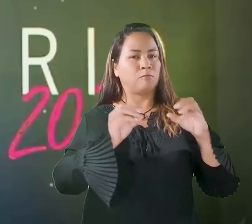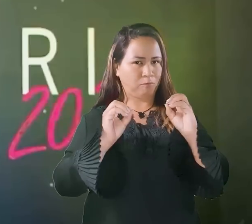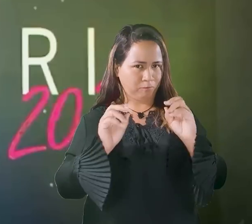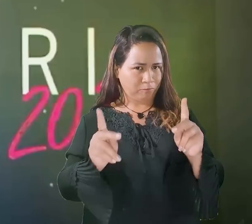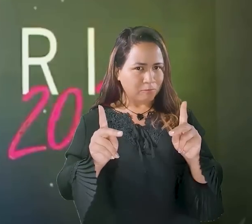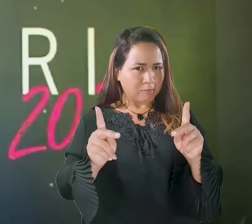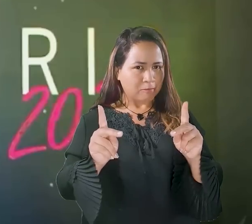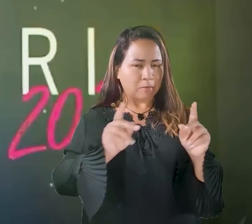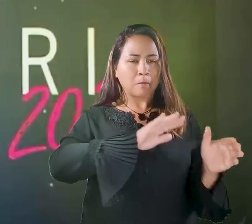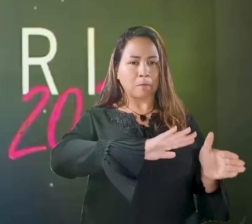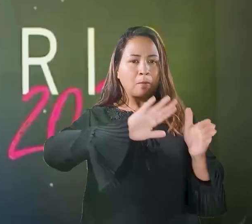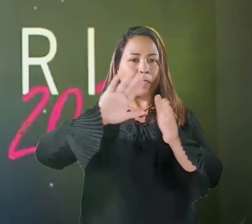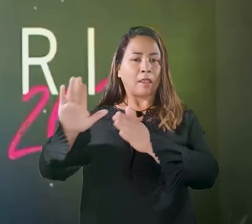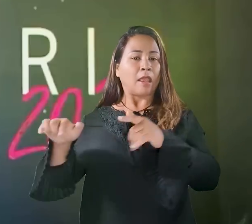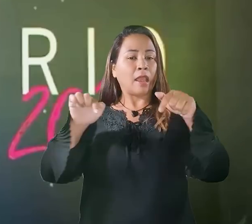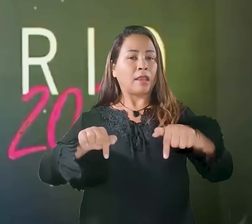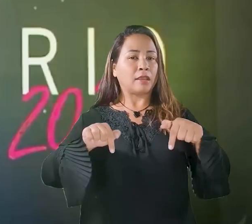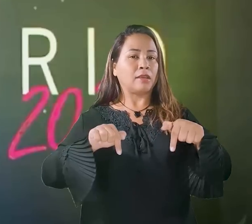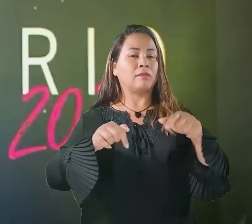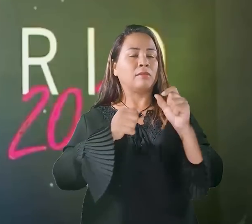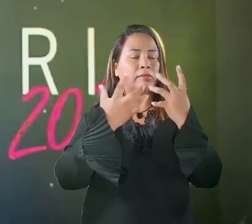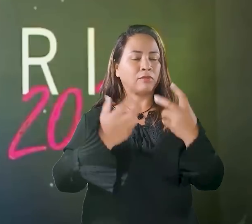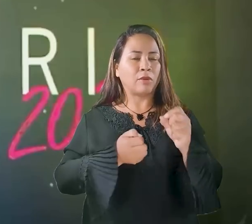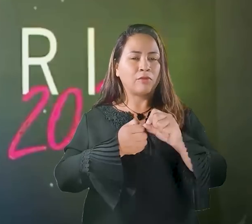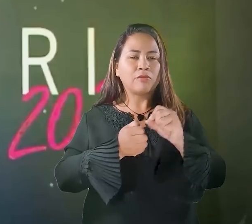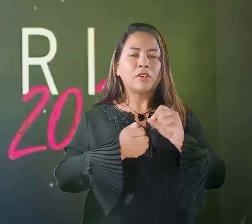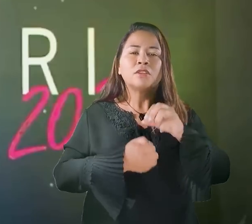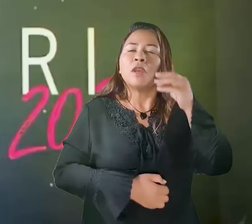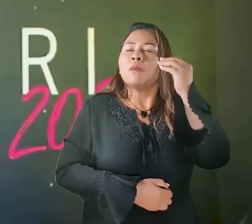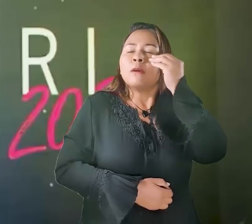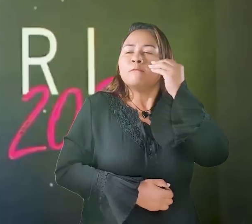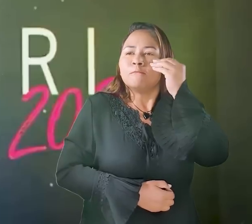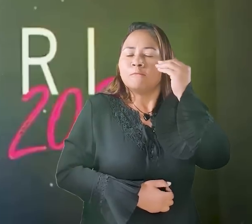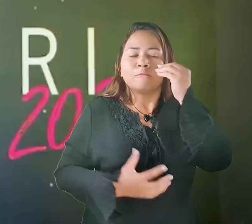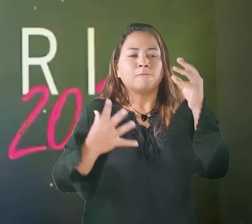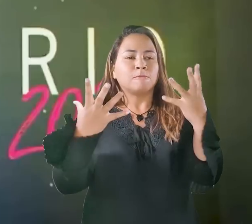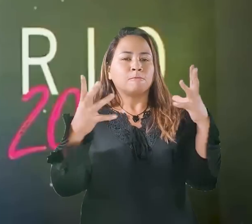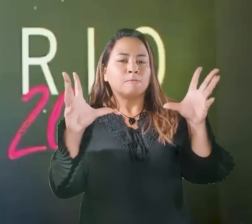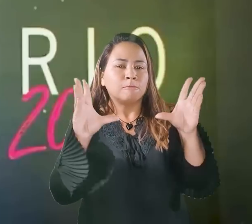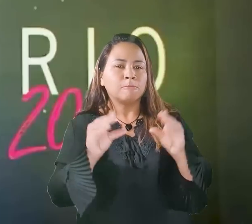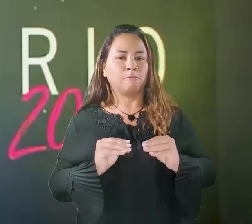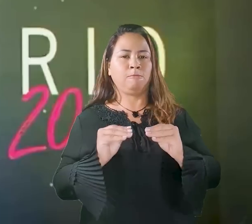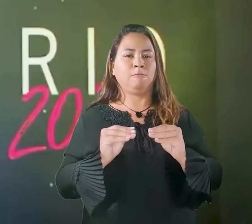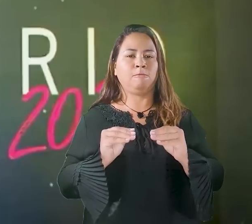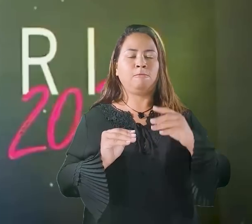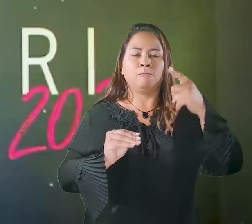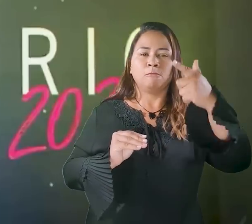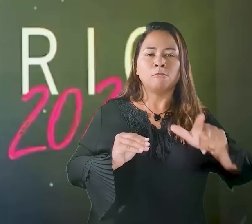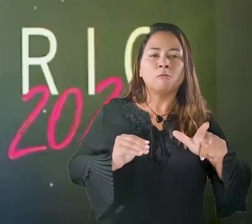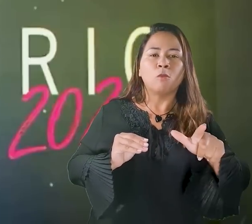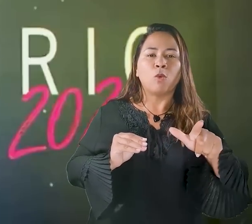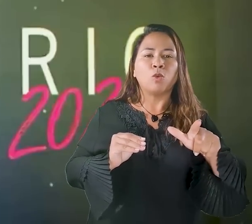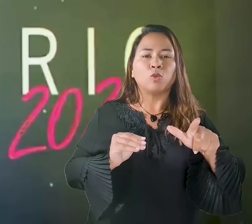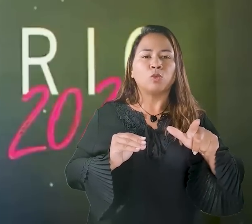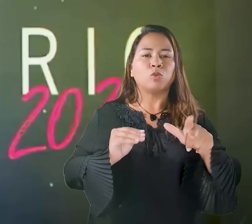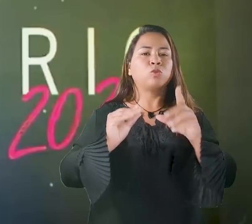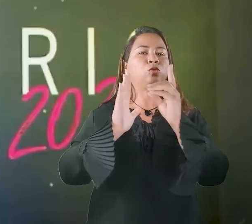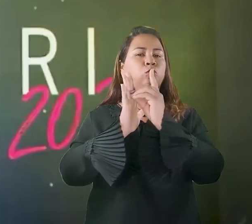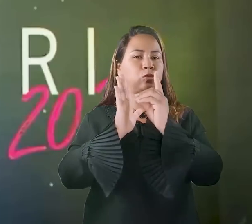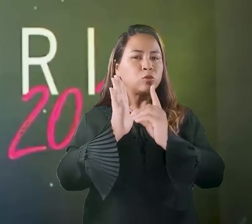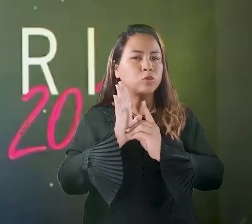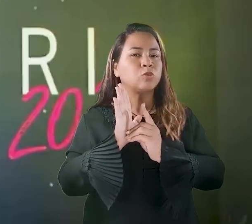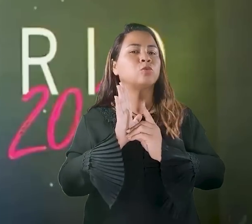experience, experiência. São outros comandos, é um outro decreto, mas utilizando todos os meridianos